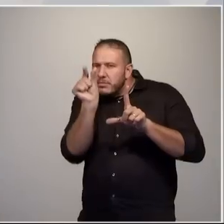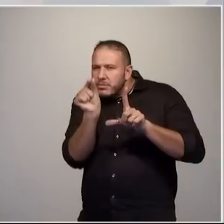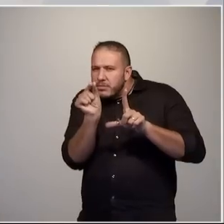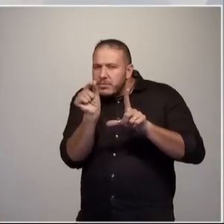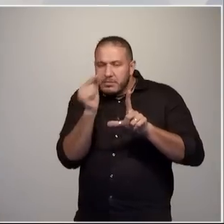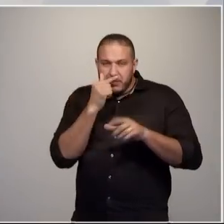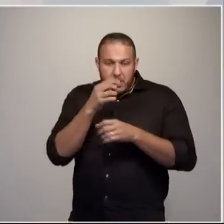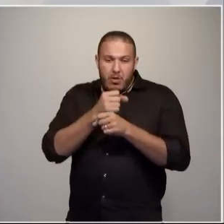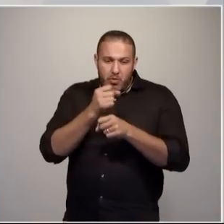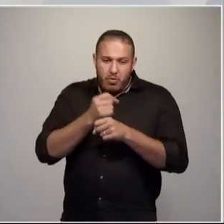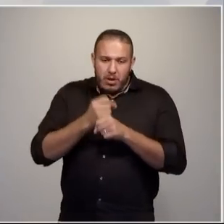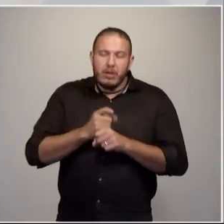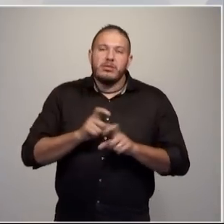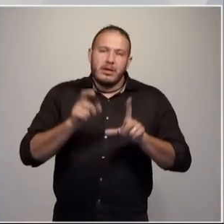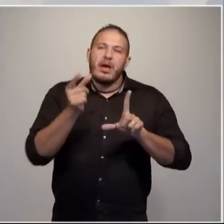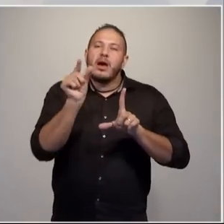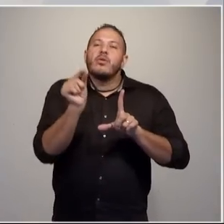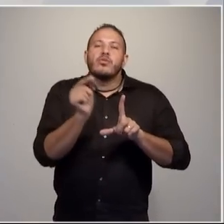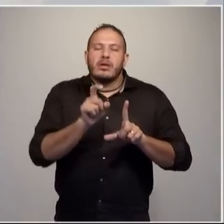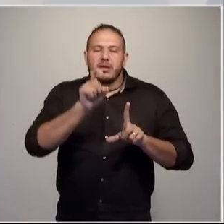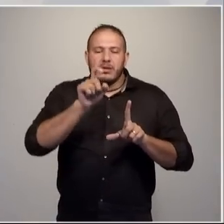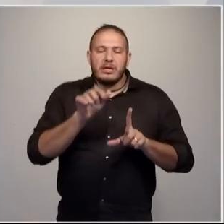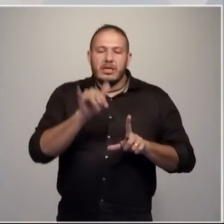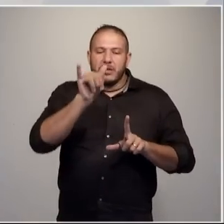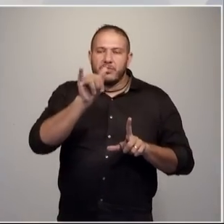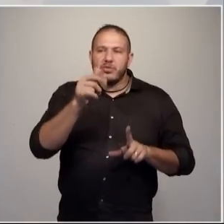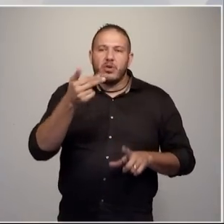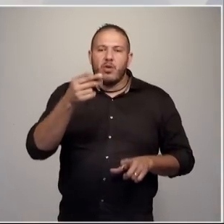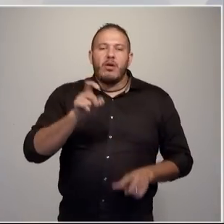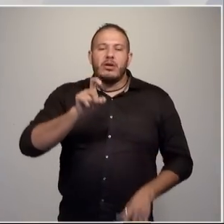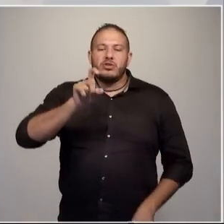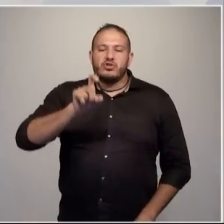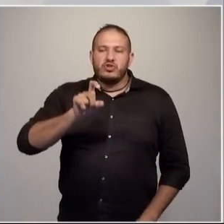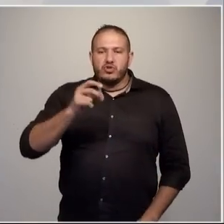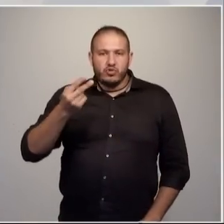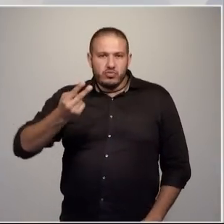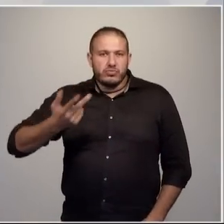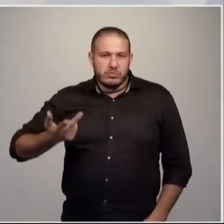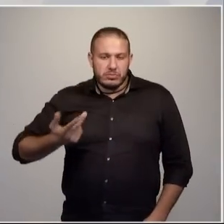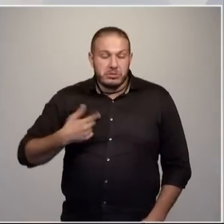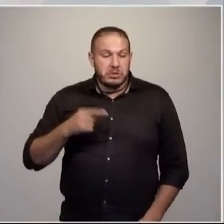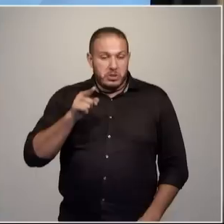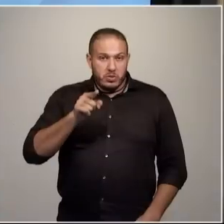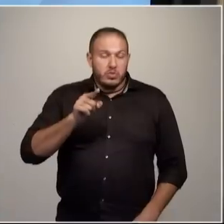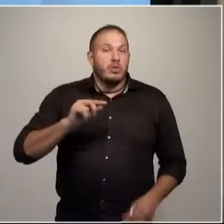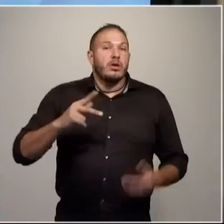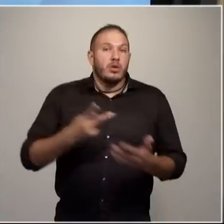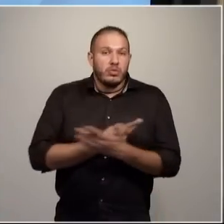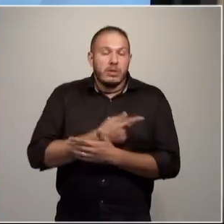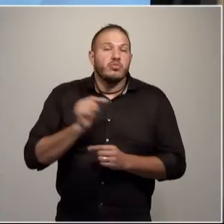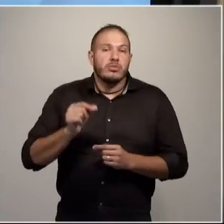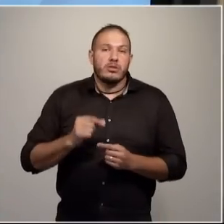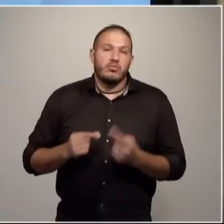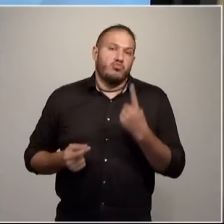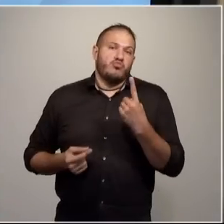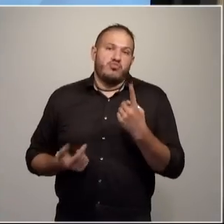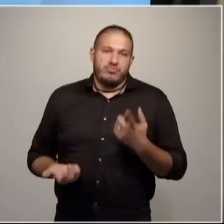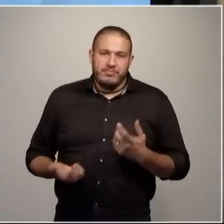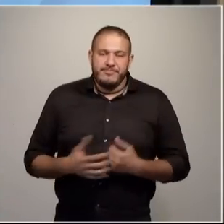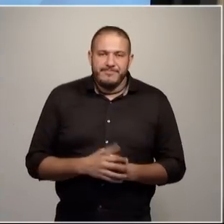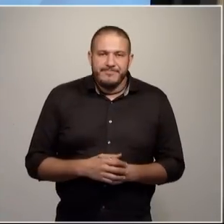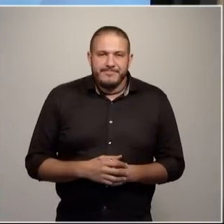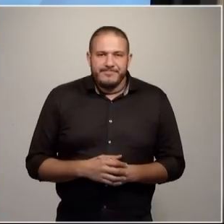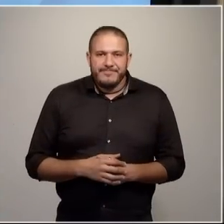Que no caso do y igual a x2 e y igual a x eu igualo. E isso aqui ocorre no 1. Tá?